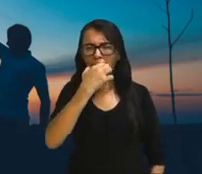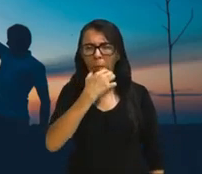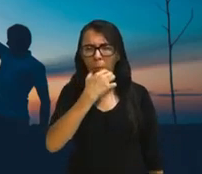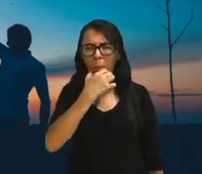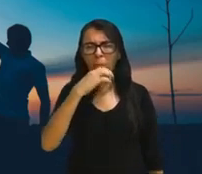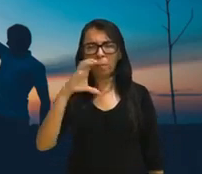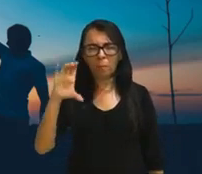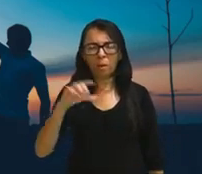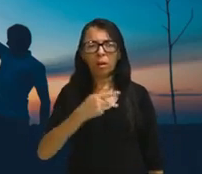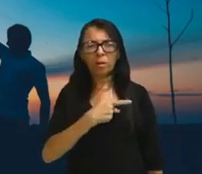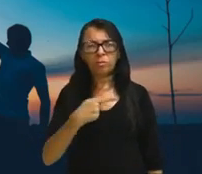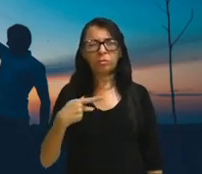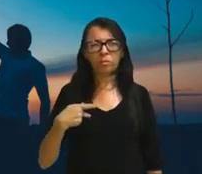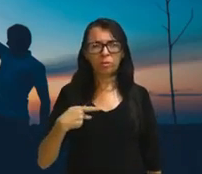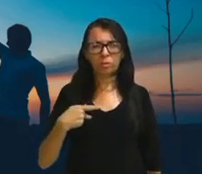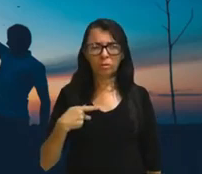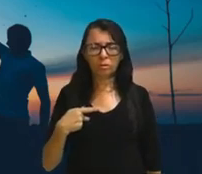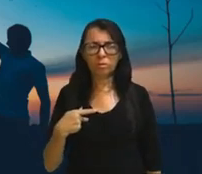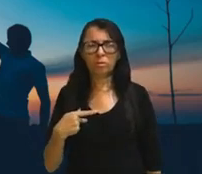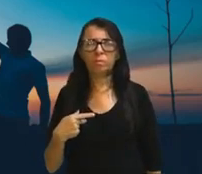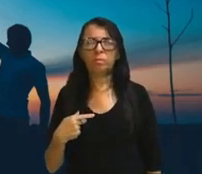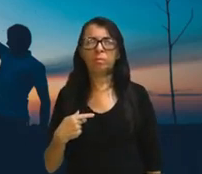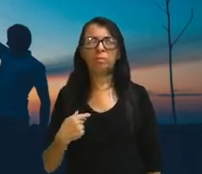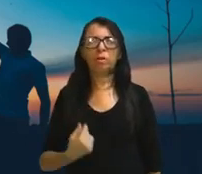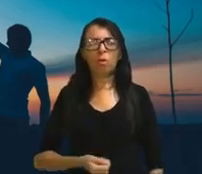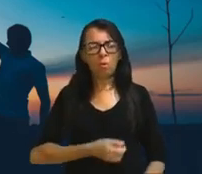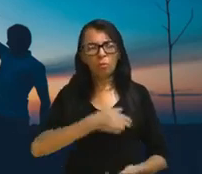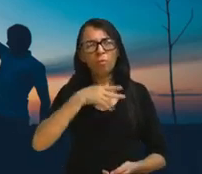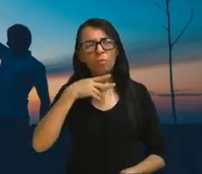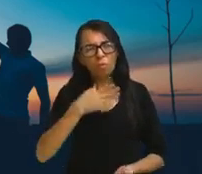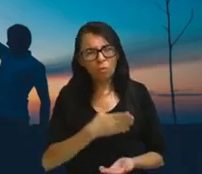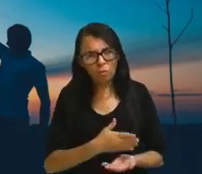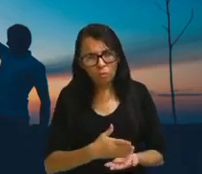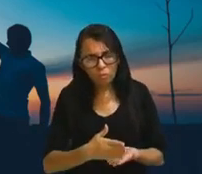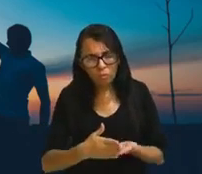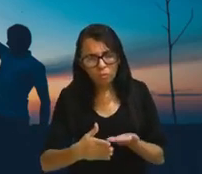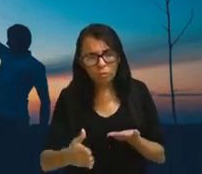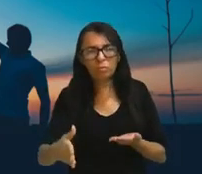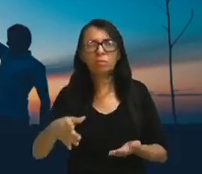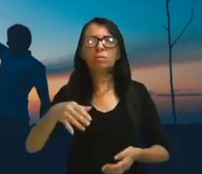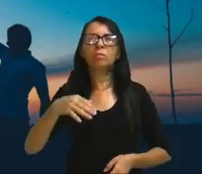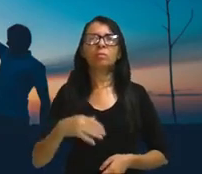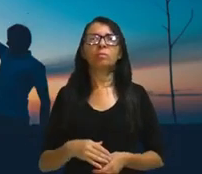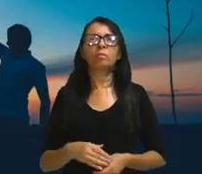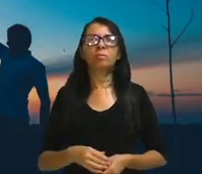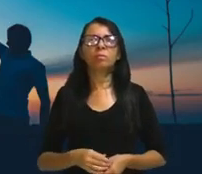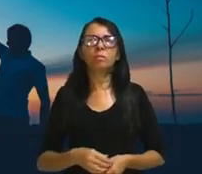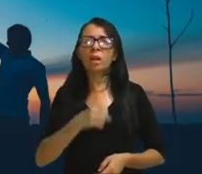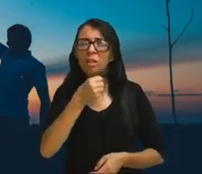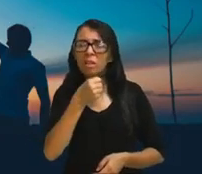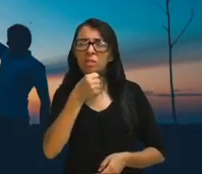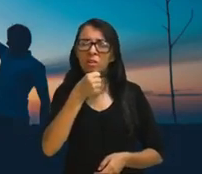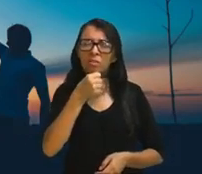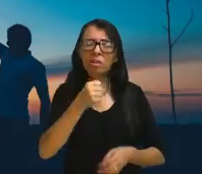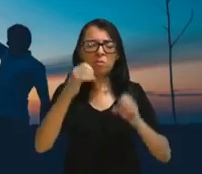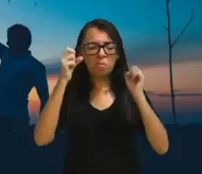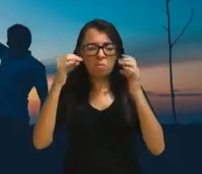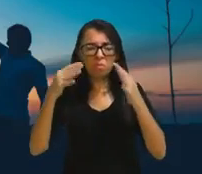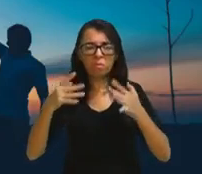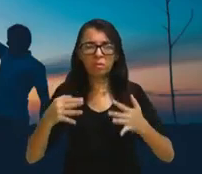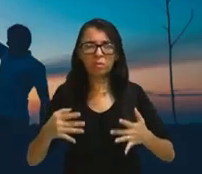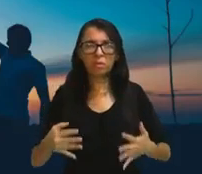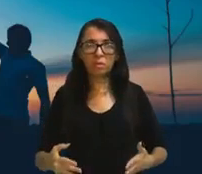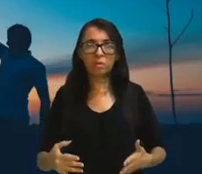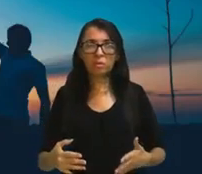Deus e a qual nós devemos zelar pela família. E